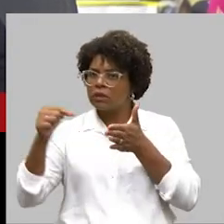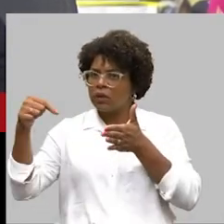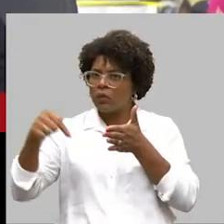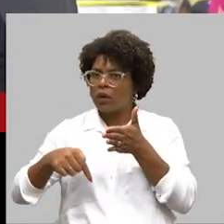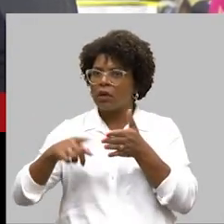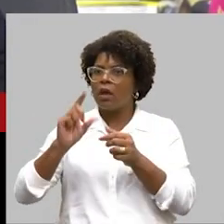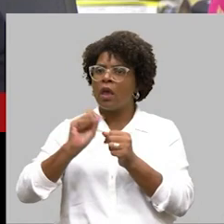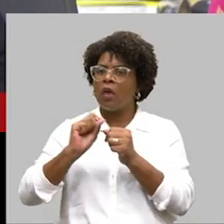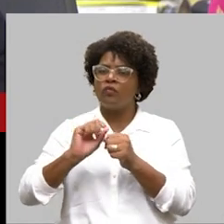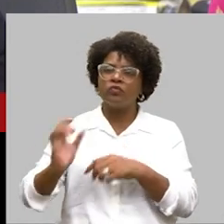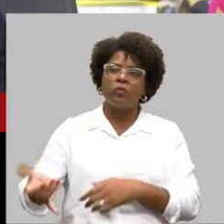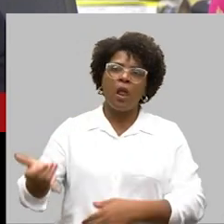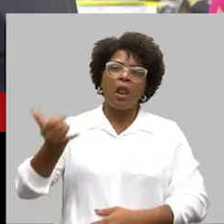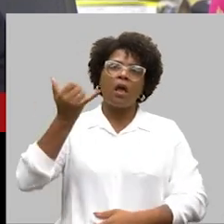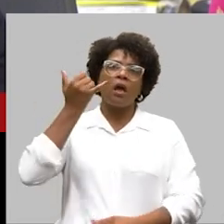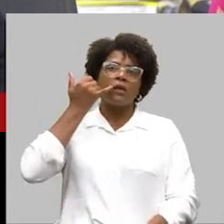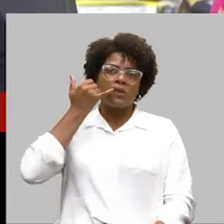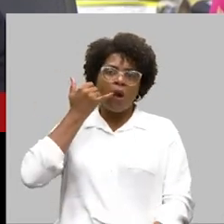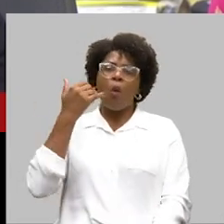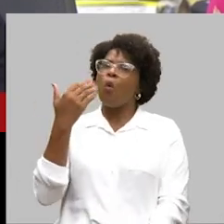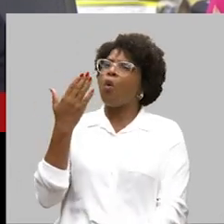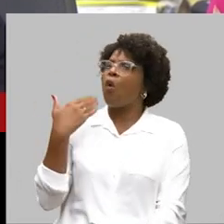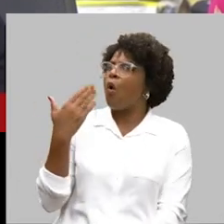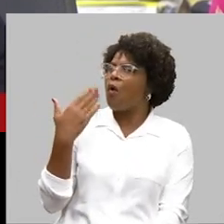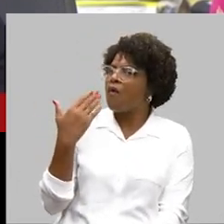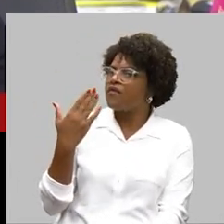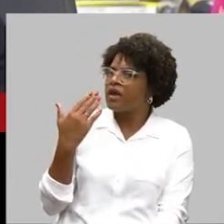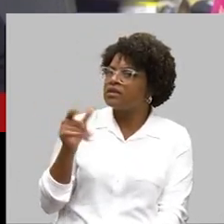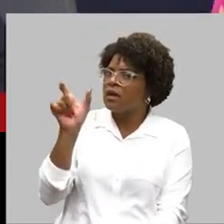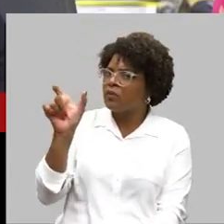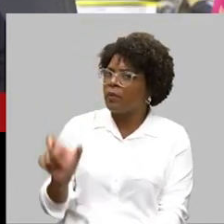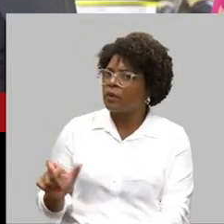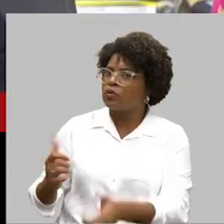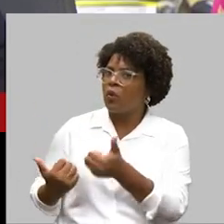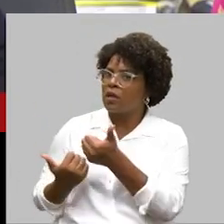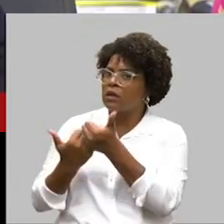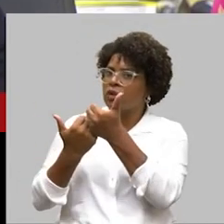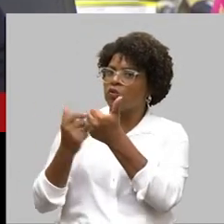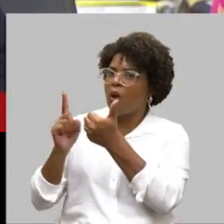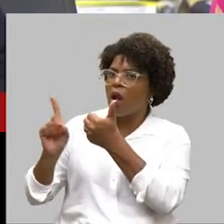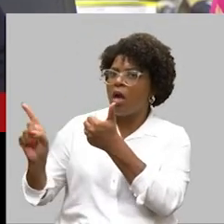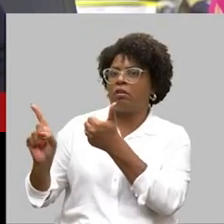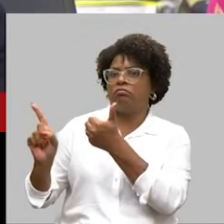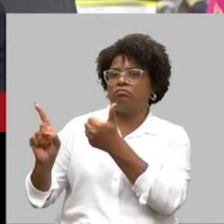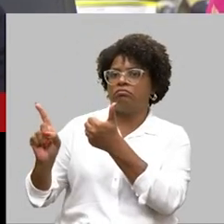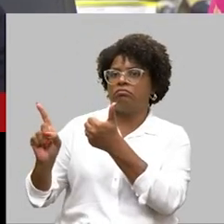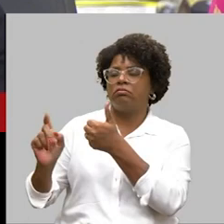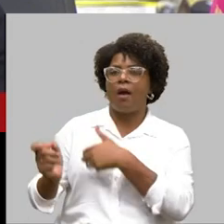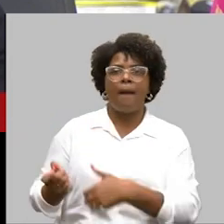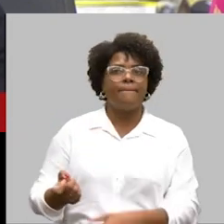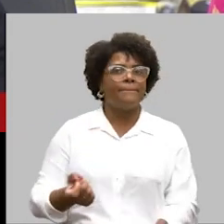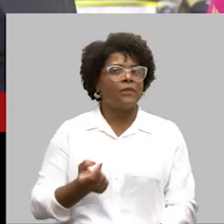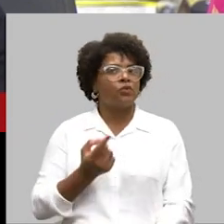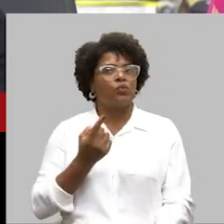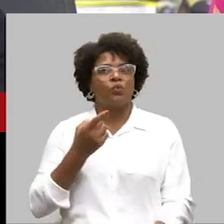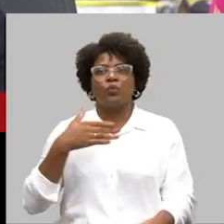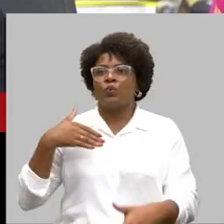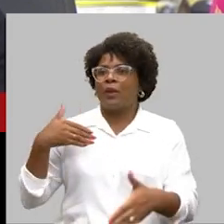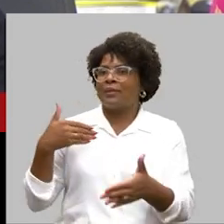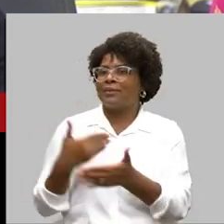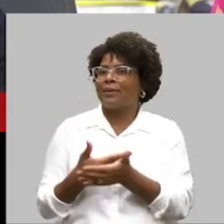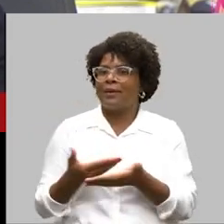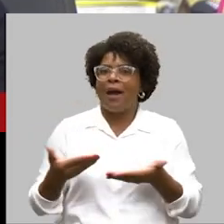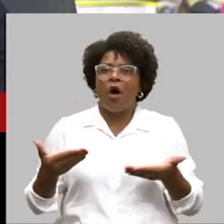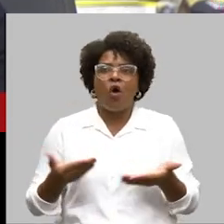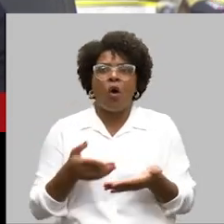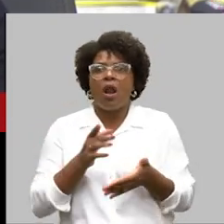ligação além de conversar com o assessor direto da casa e é um absurdo não termos até agora nem a justificativa da sua